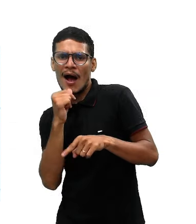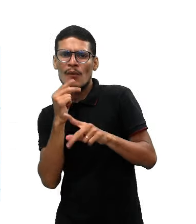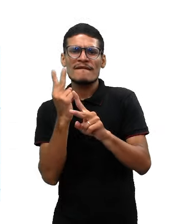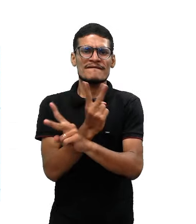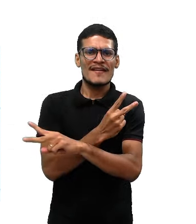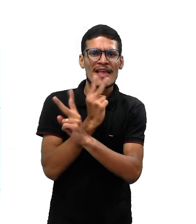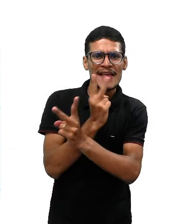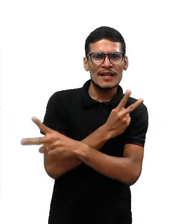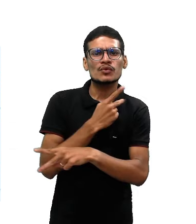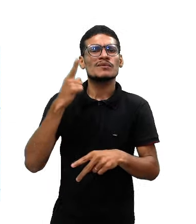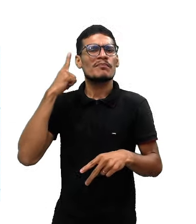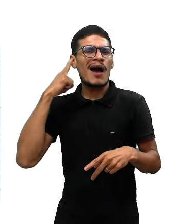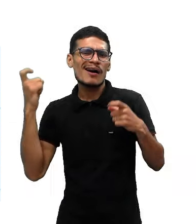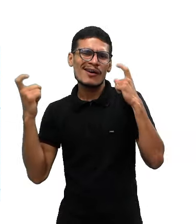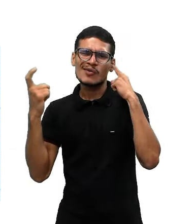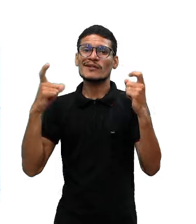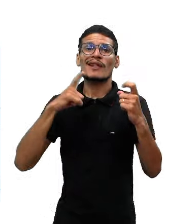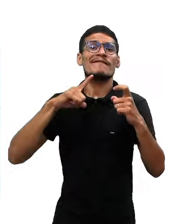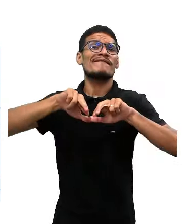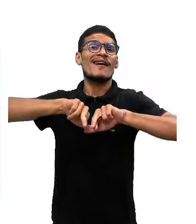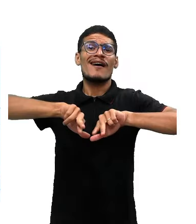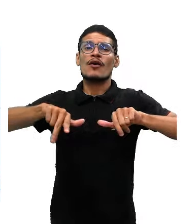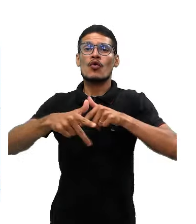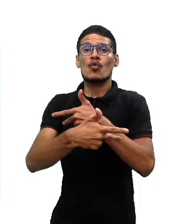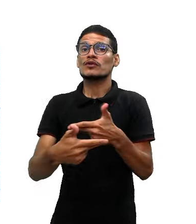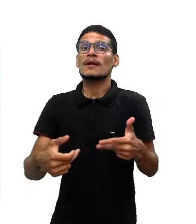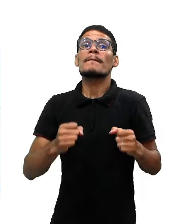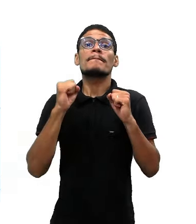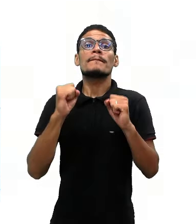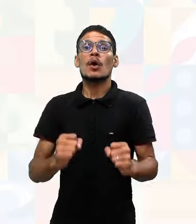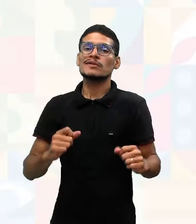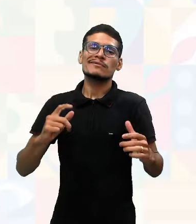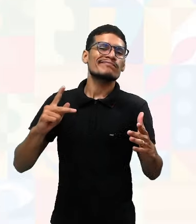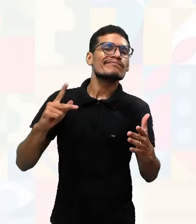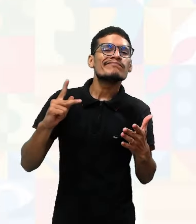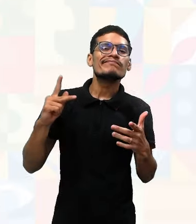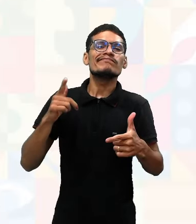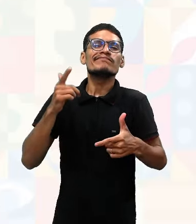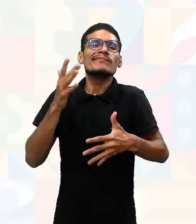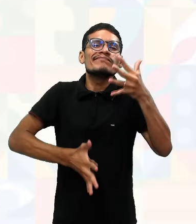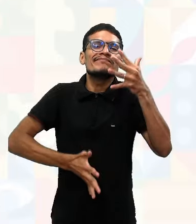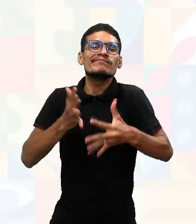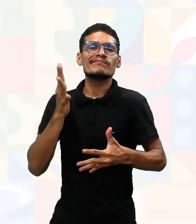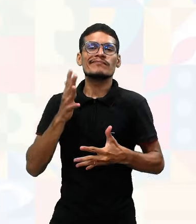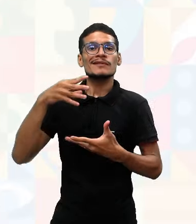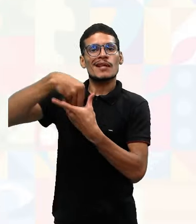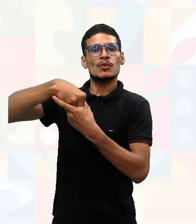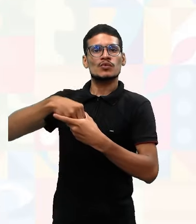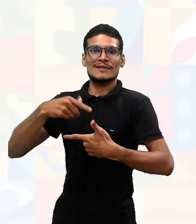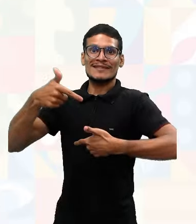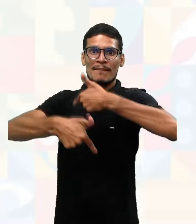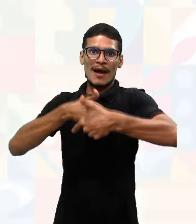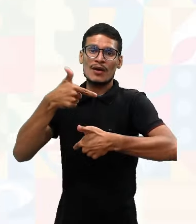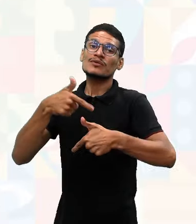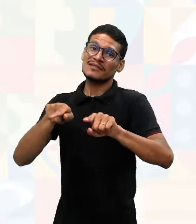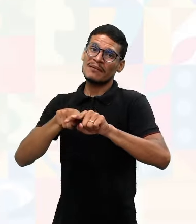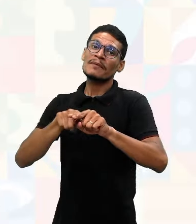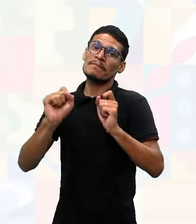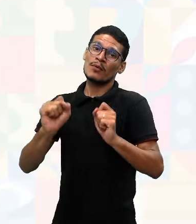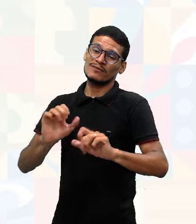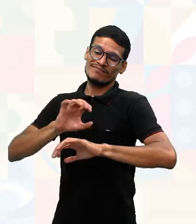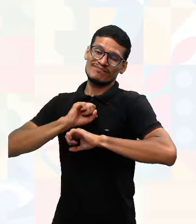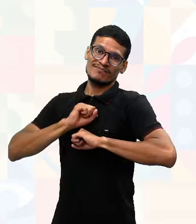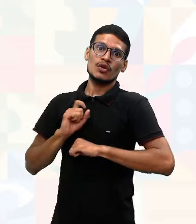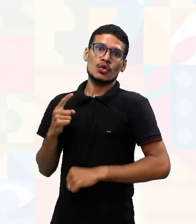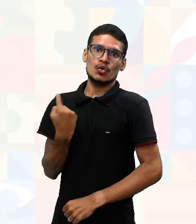vento, barulho. Então, várias coisas podem permear o ambiente de trabalho e que isso pode nos atingir como ser humano. Como